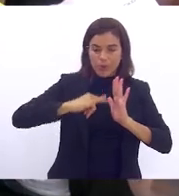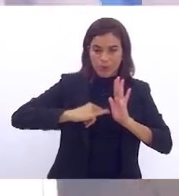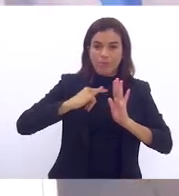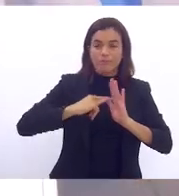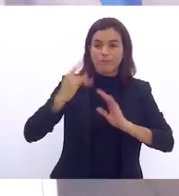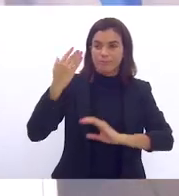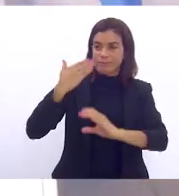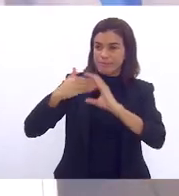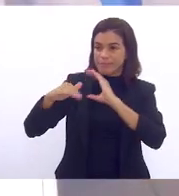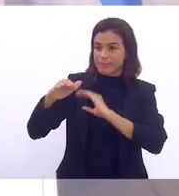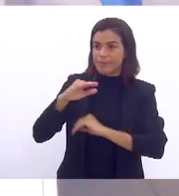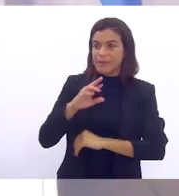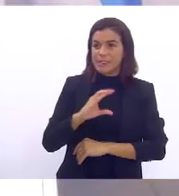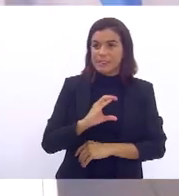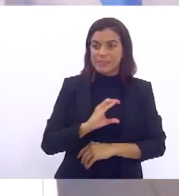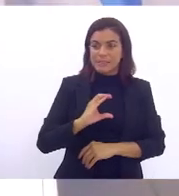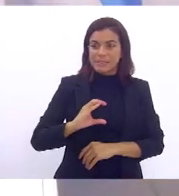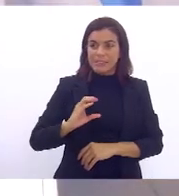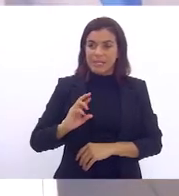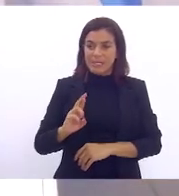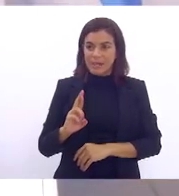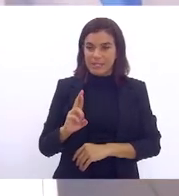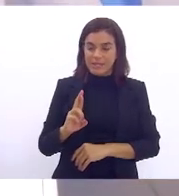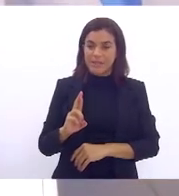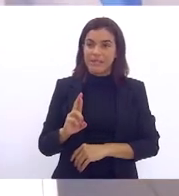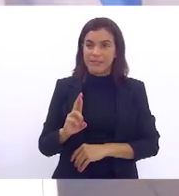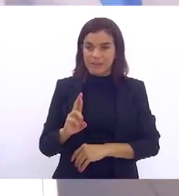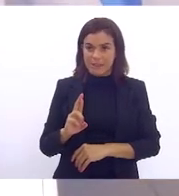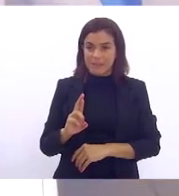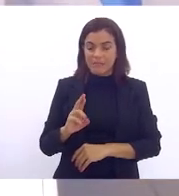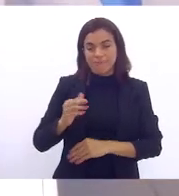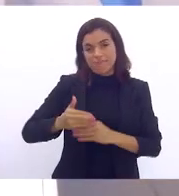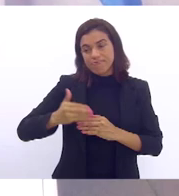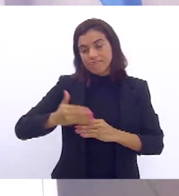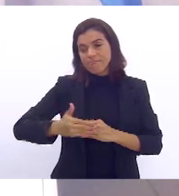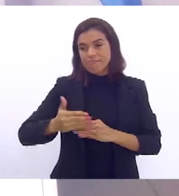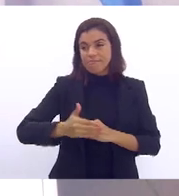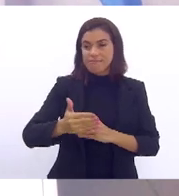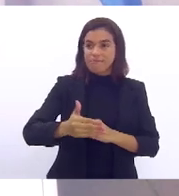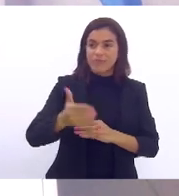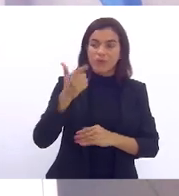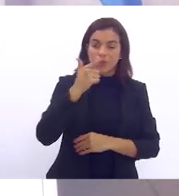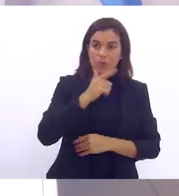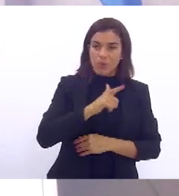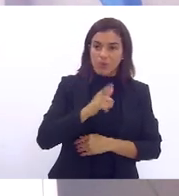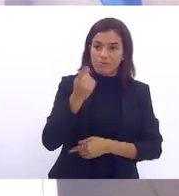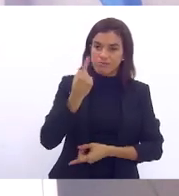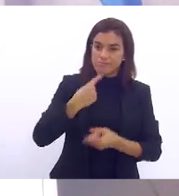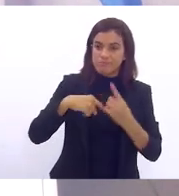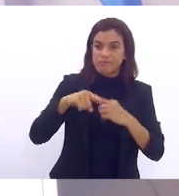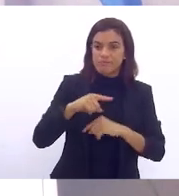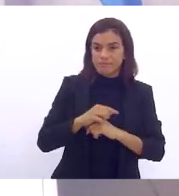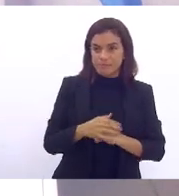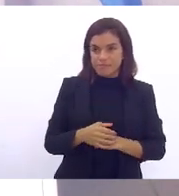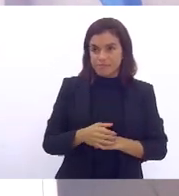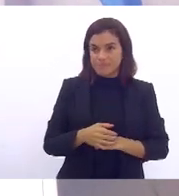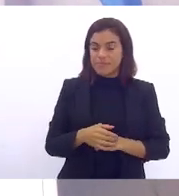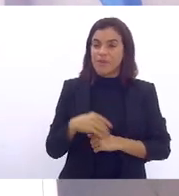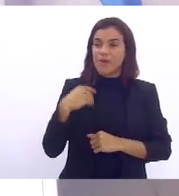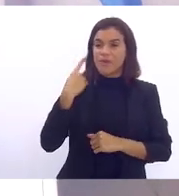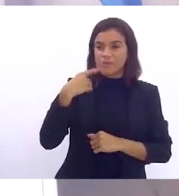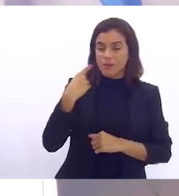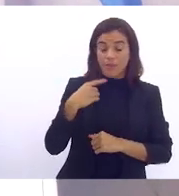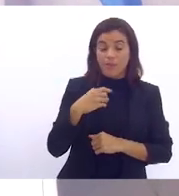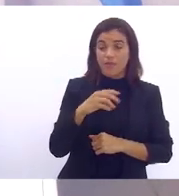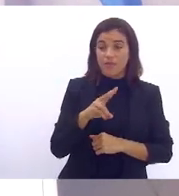paraa CCR e pra frente obter aí um retorno e Senor Vinícius o senhor